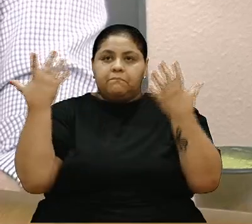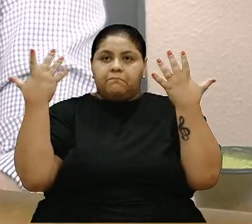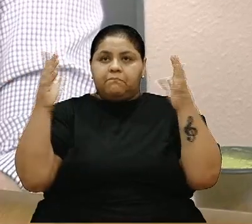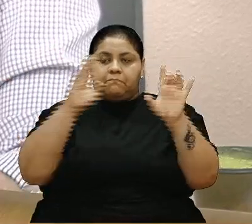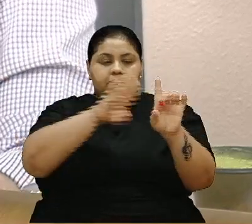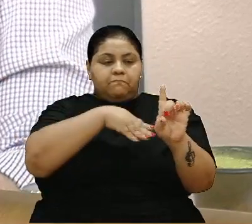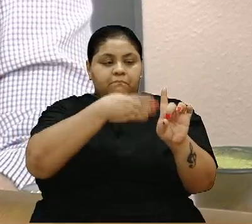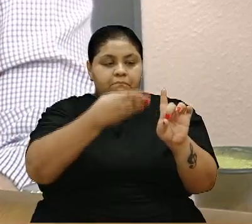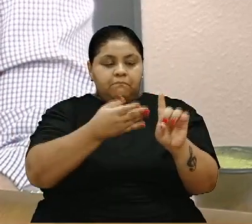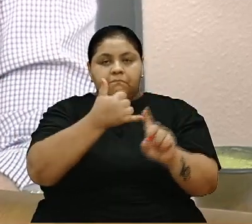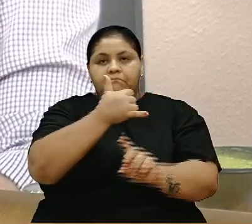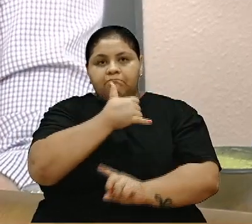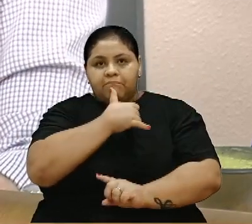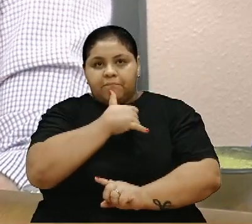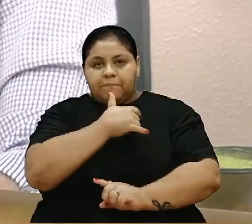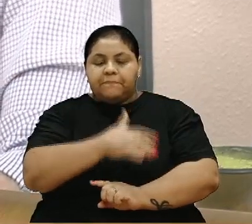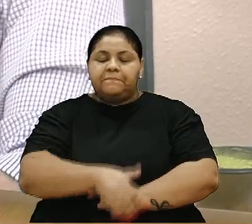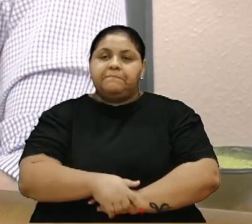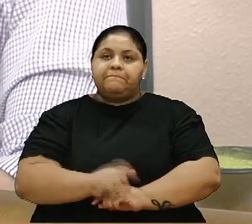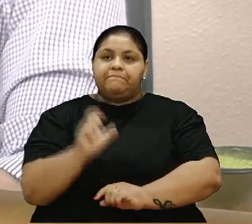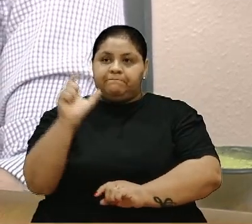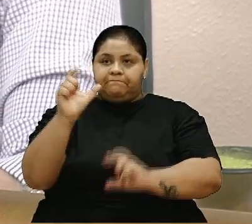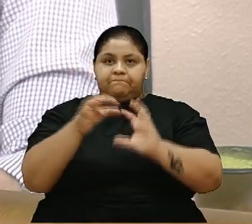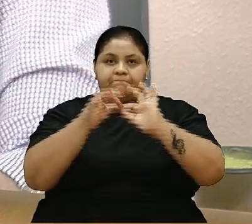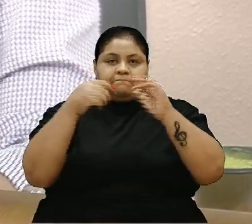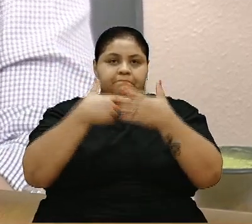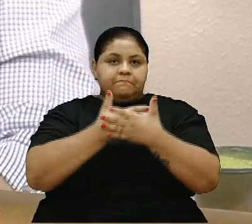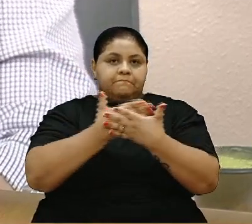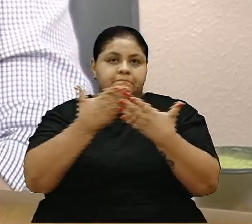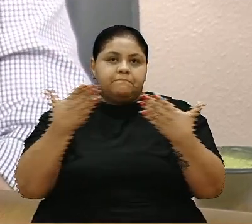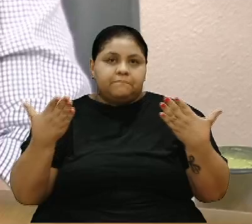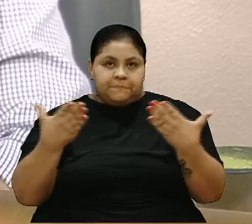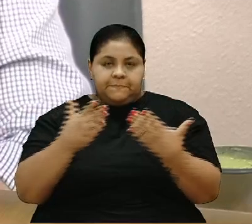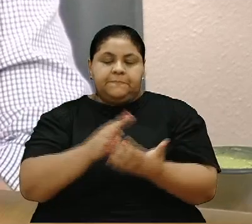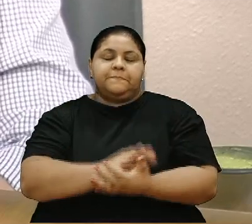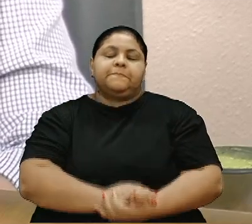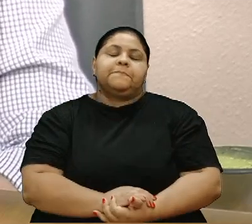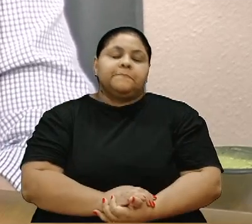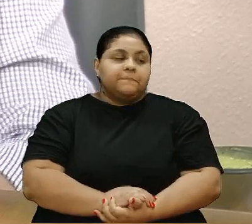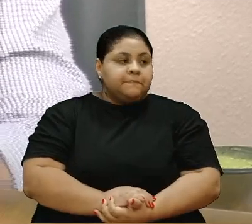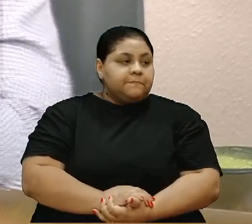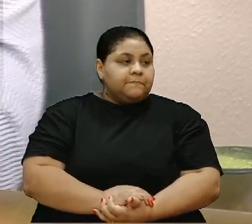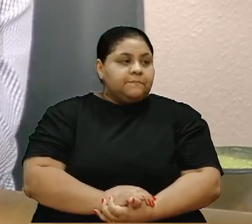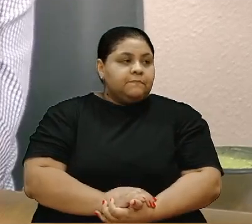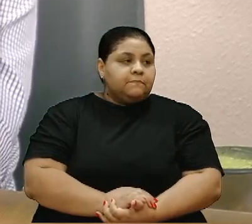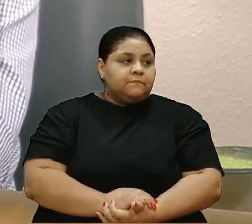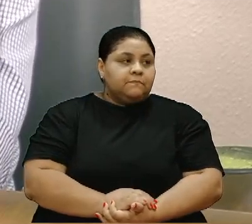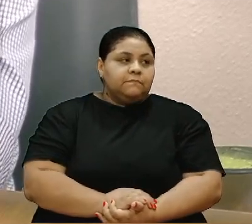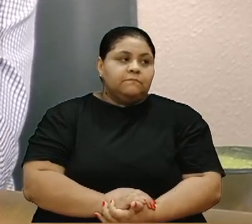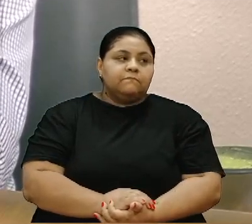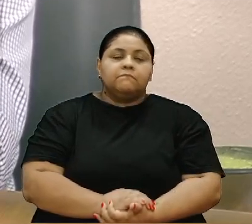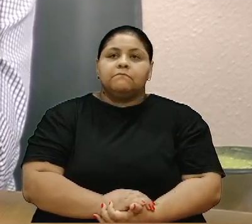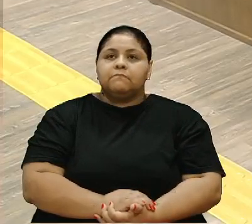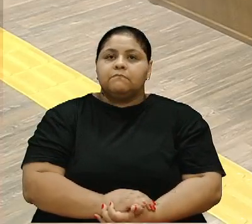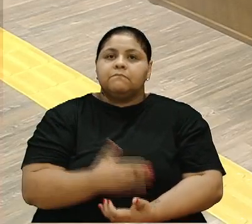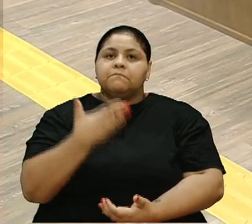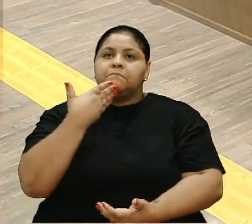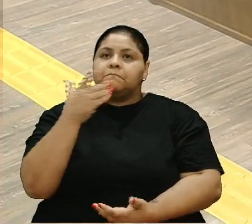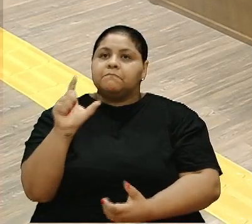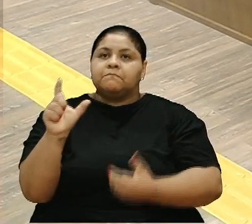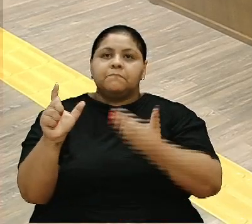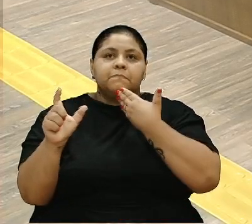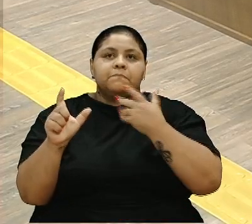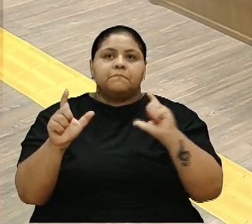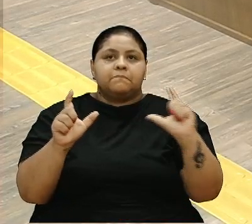de louvor e de congratulações. A palavra está aberta à disposição das senhoras e dos senhores vereadores. Peço a palavra,